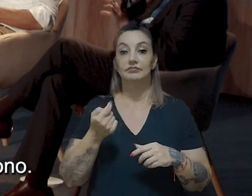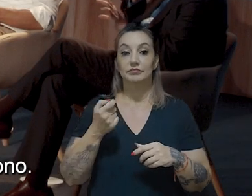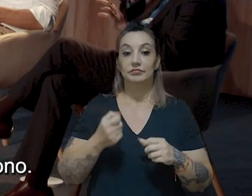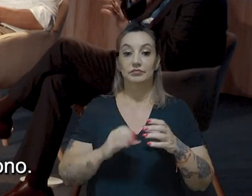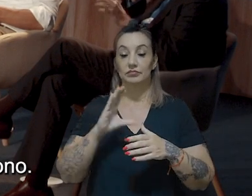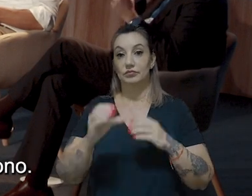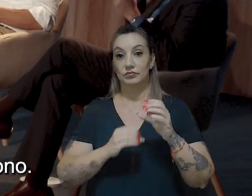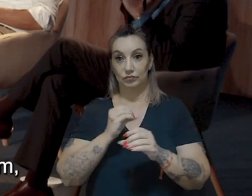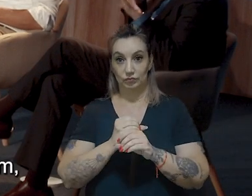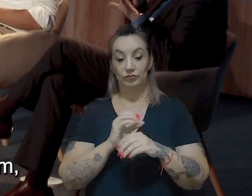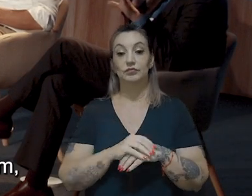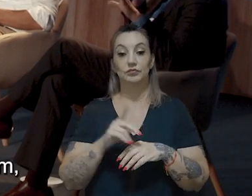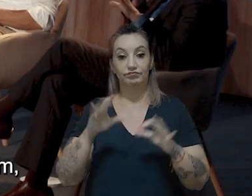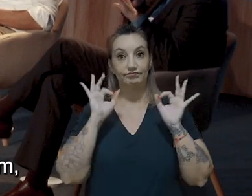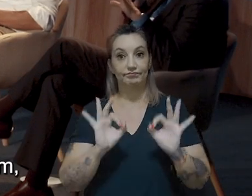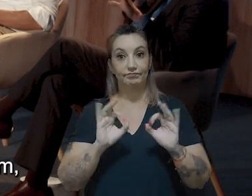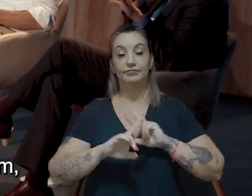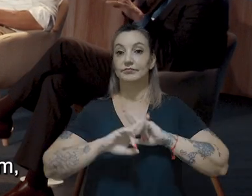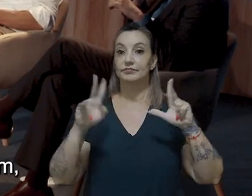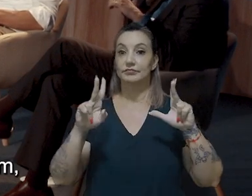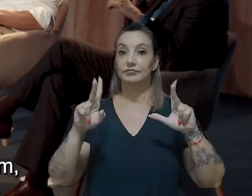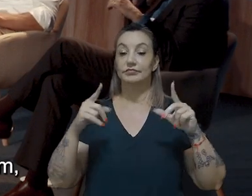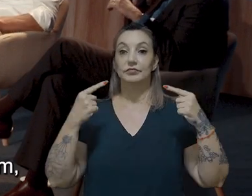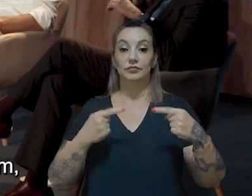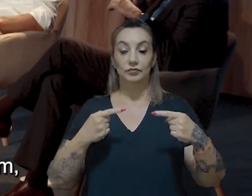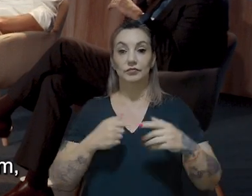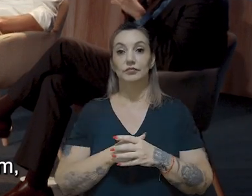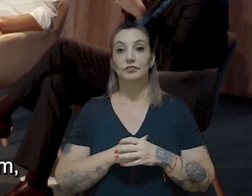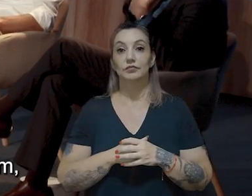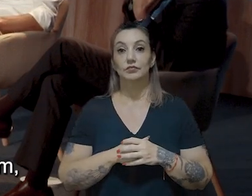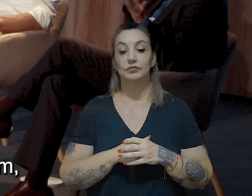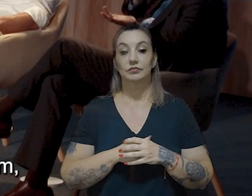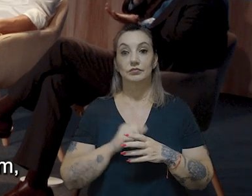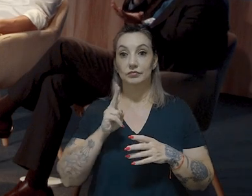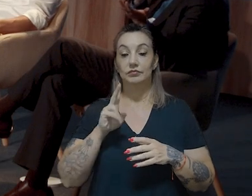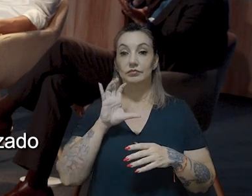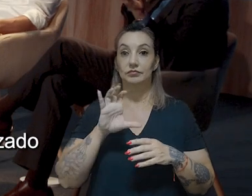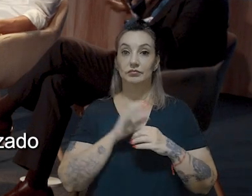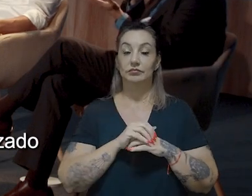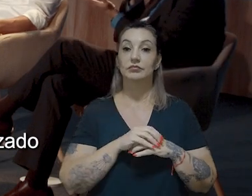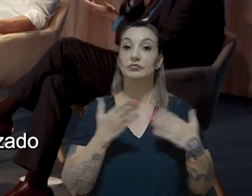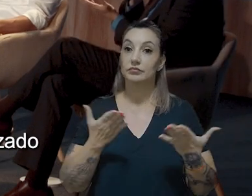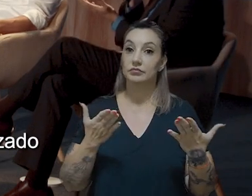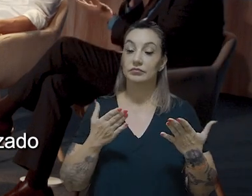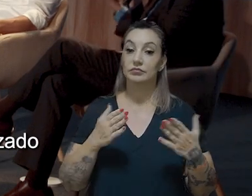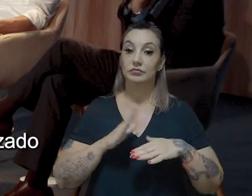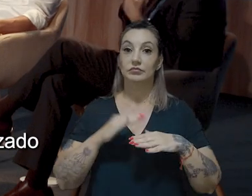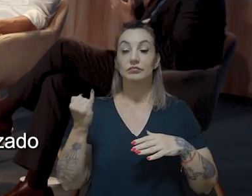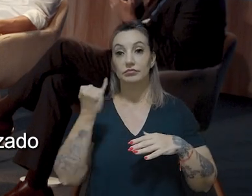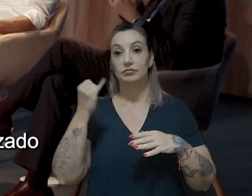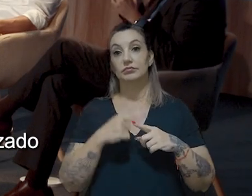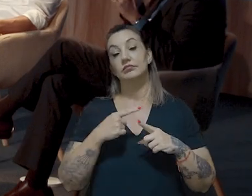emissão a baixa pegada de carbono isso é um fator de diferencial competitivo eh que sempre foi assim mas hoje em dia muito mais